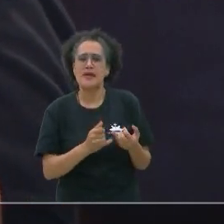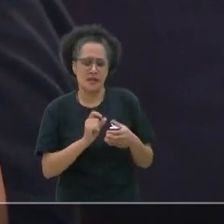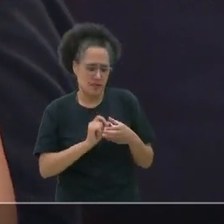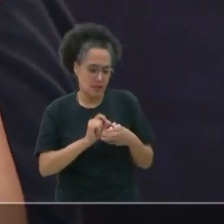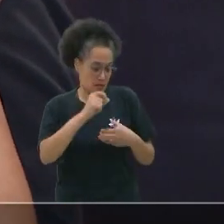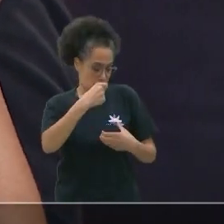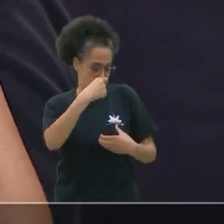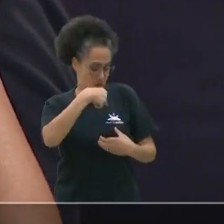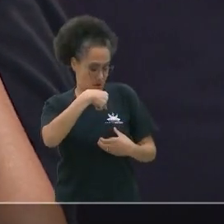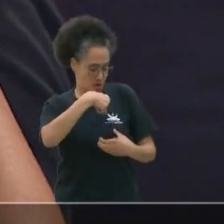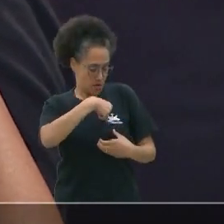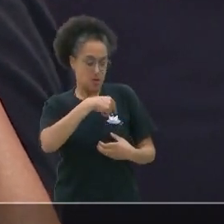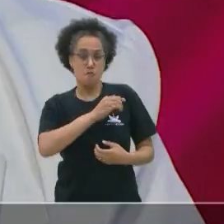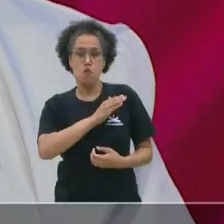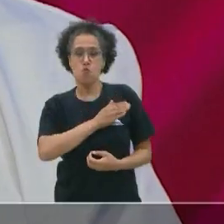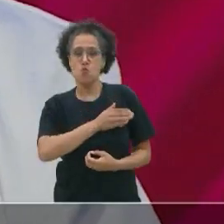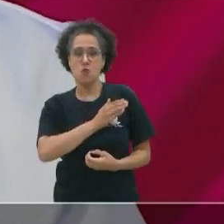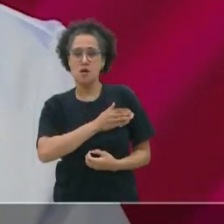não